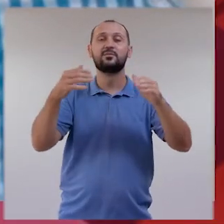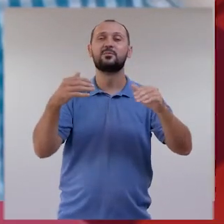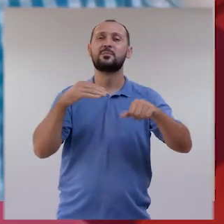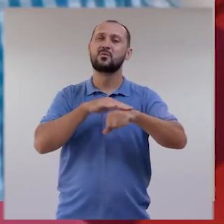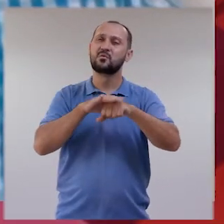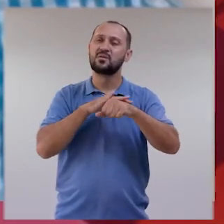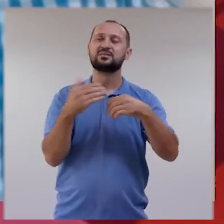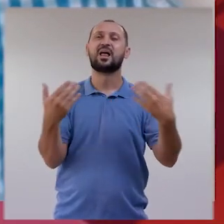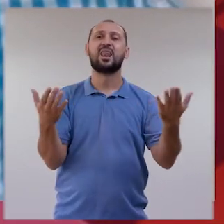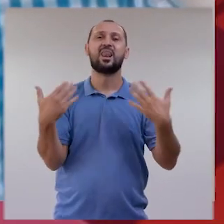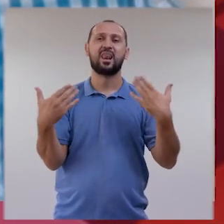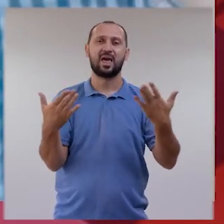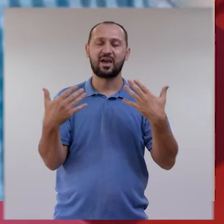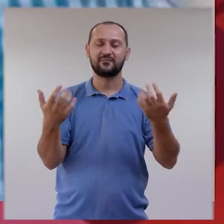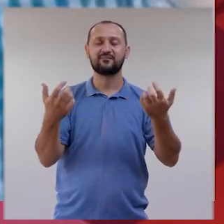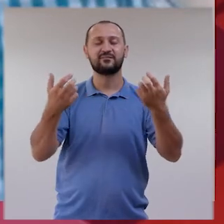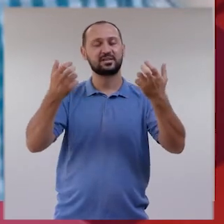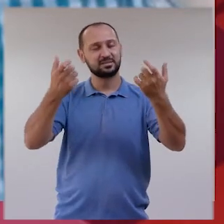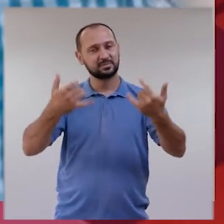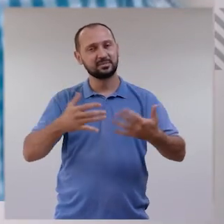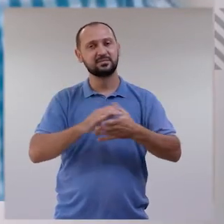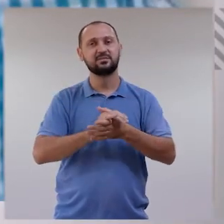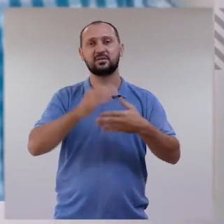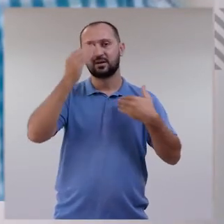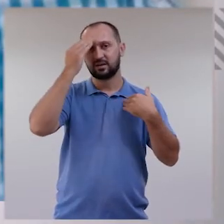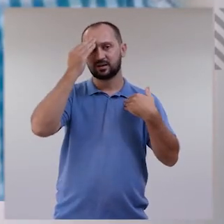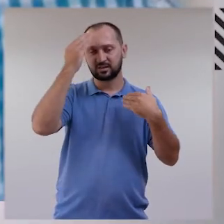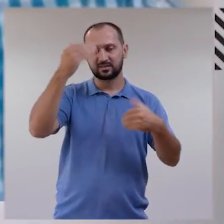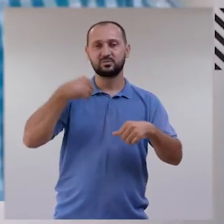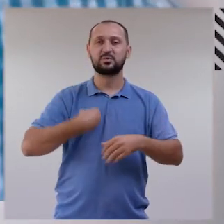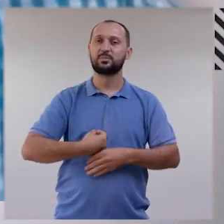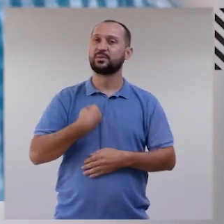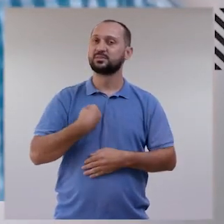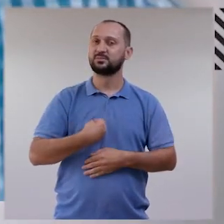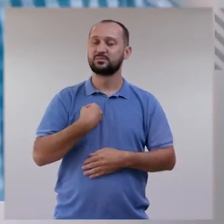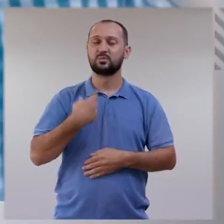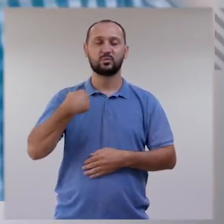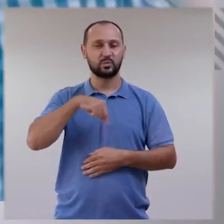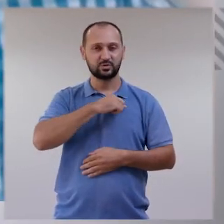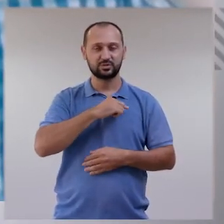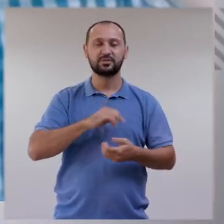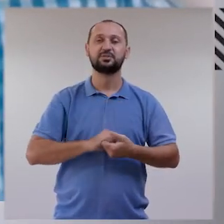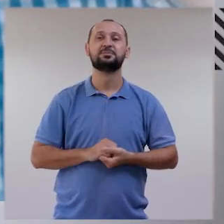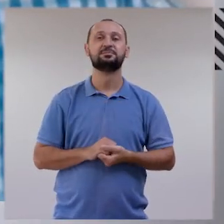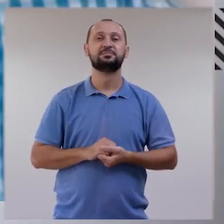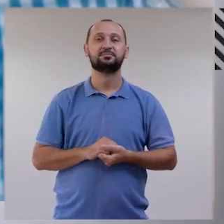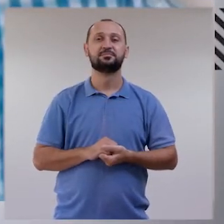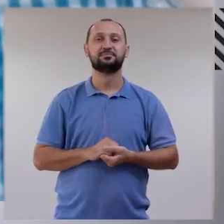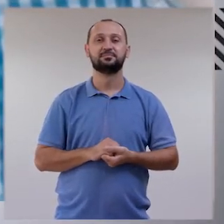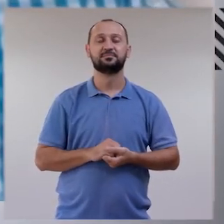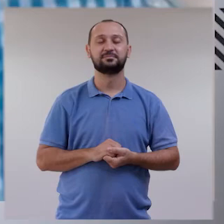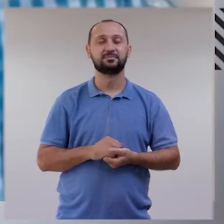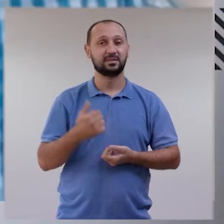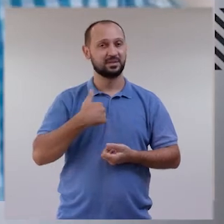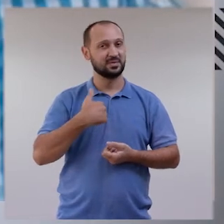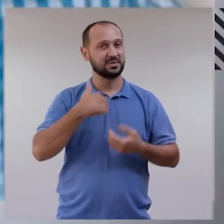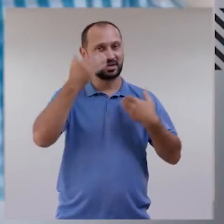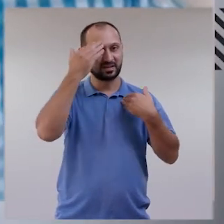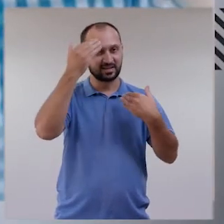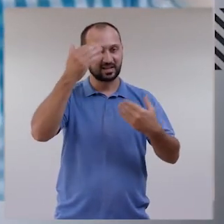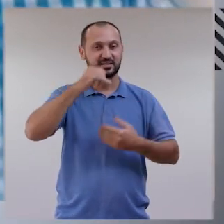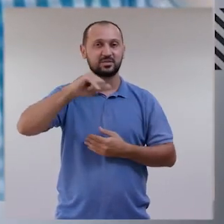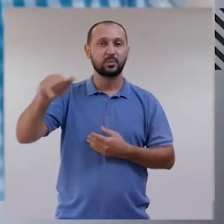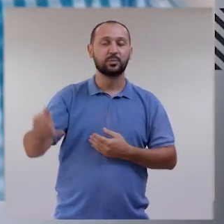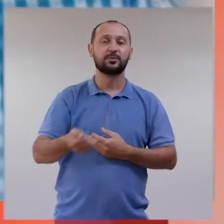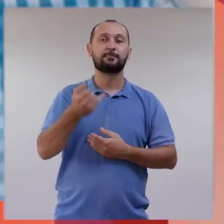conversa muito leve, muito explicativa. Agradeço muito a sua participação com a gente, viu, Claire? Eu